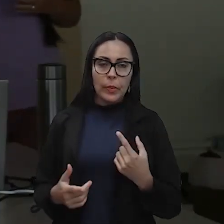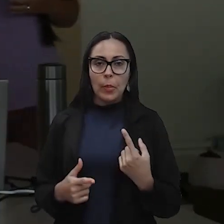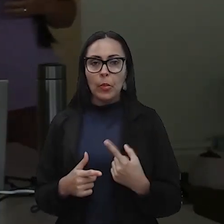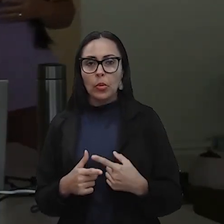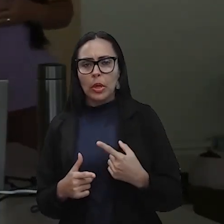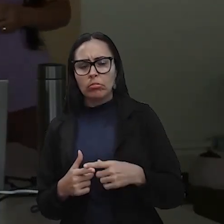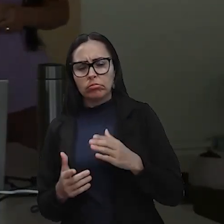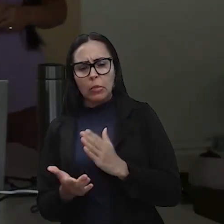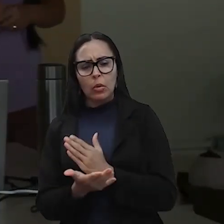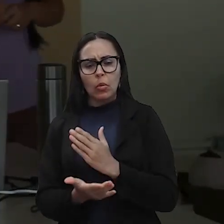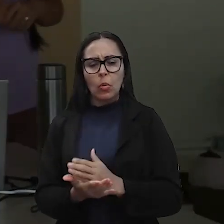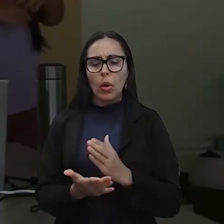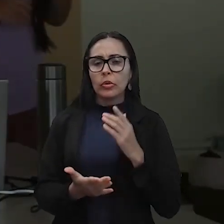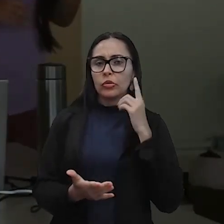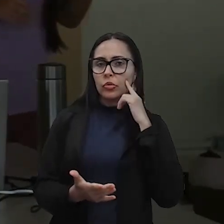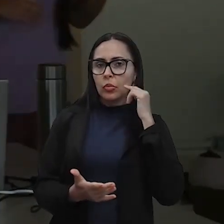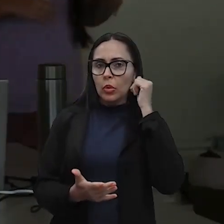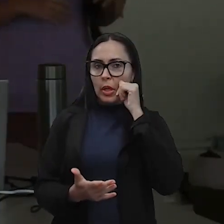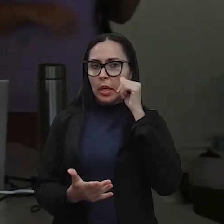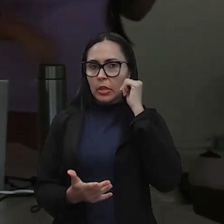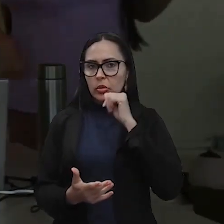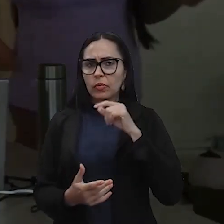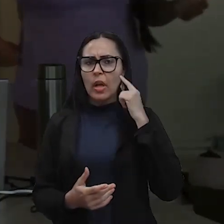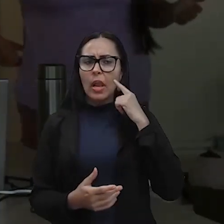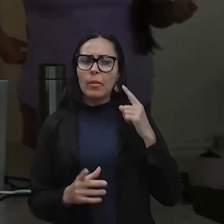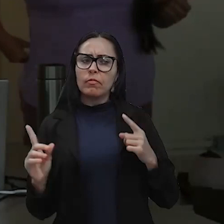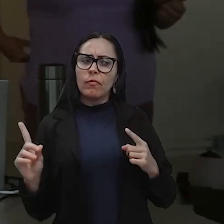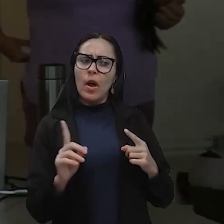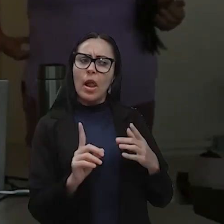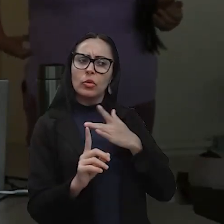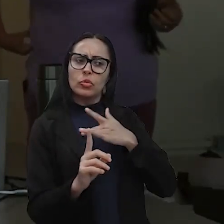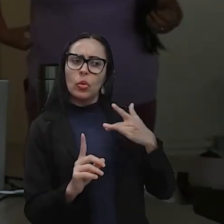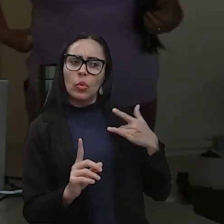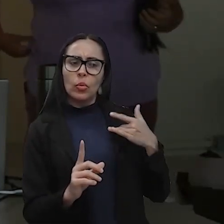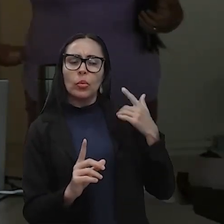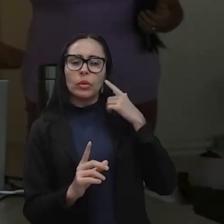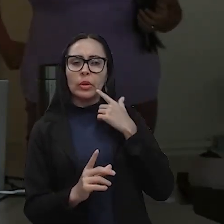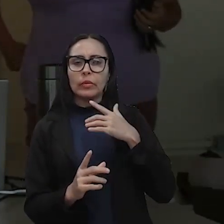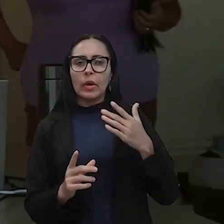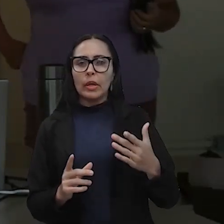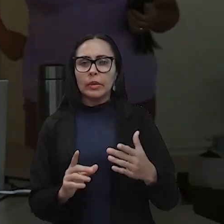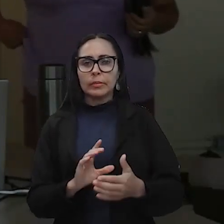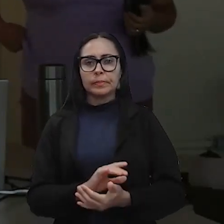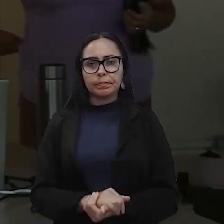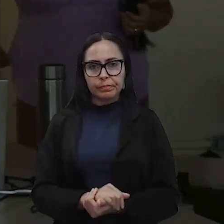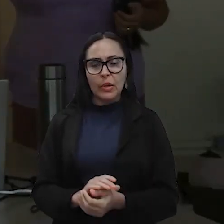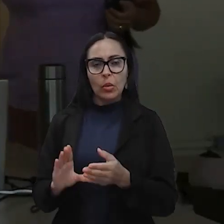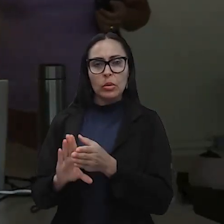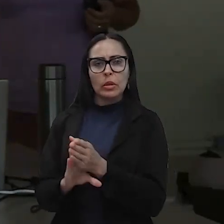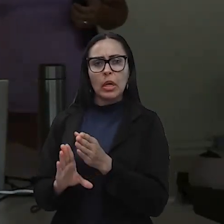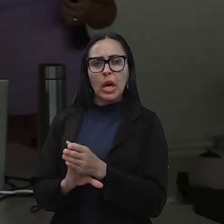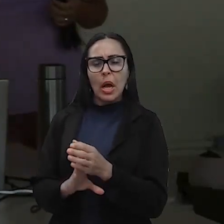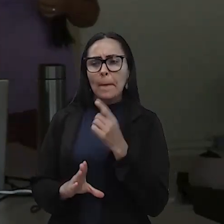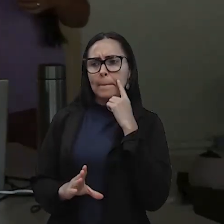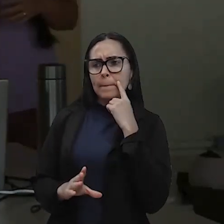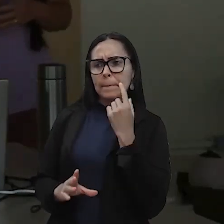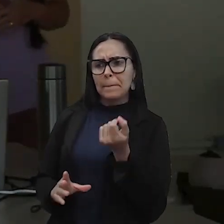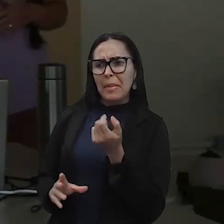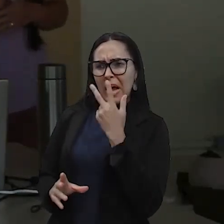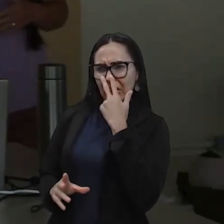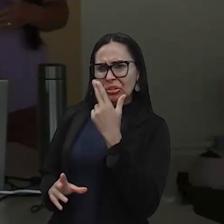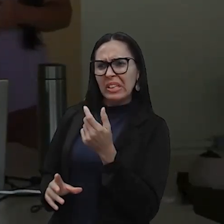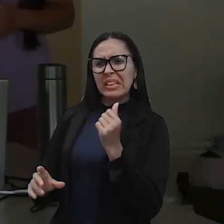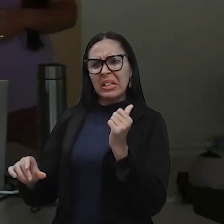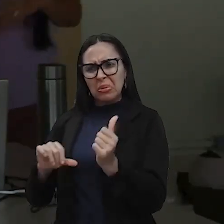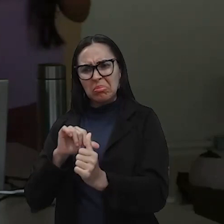procuram um serviço de saúde, procuram uma consulta de médico ou enfermeiro, achando que tem alguma alteração hormonal, ou achando até que está com